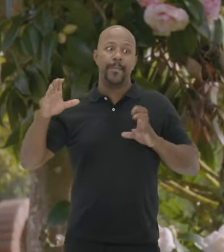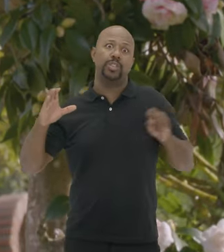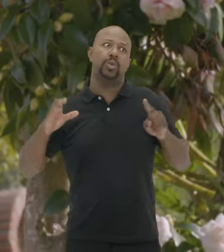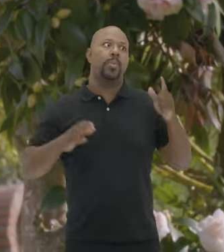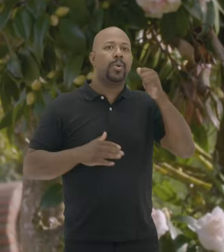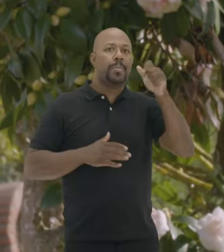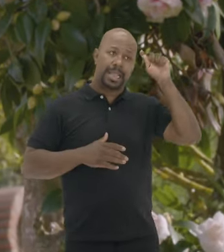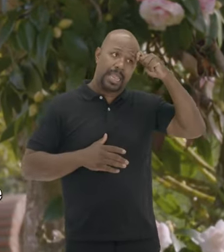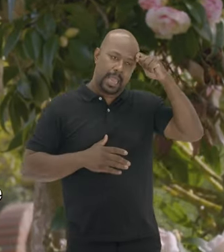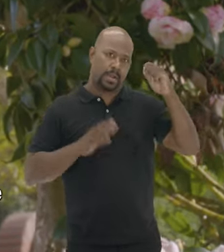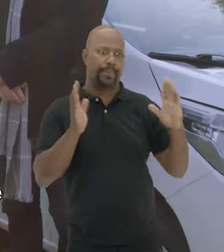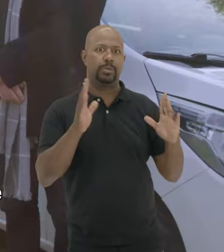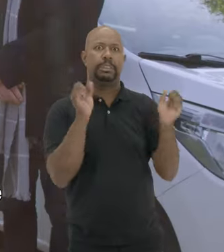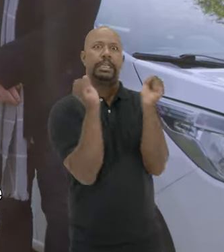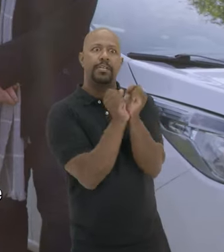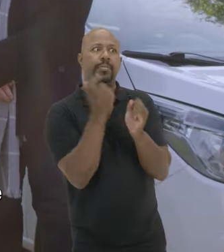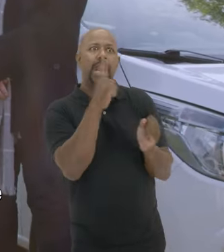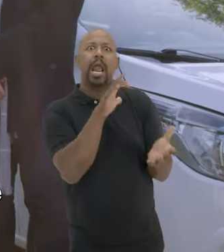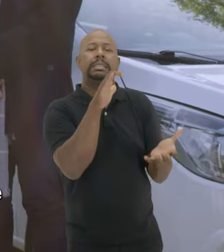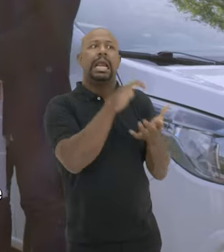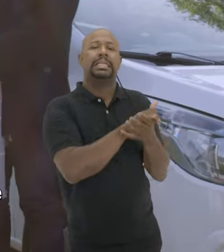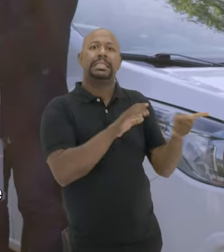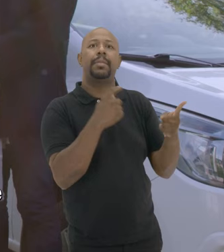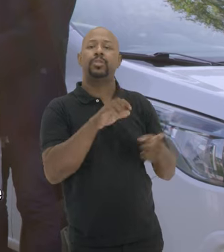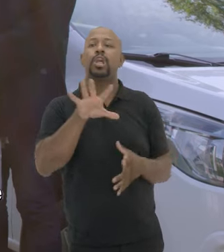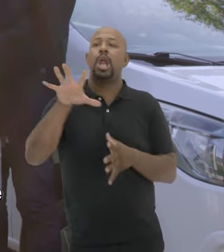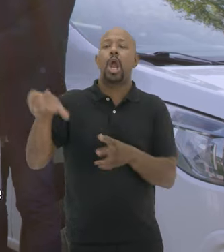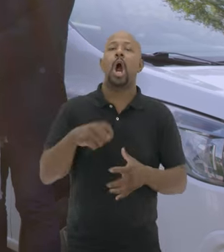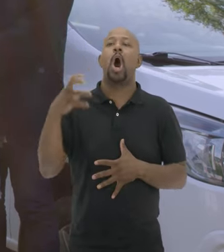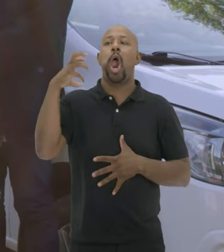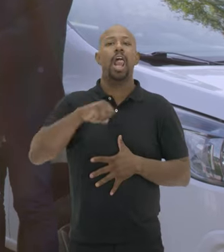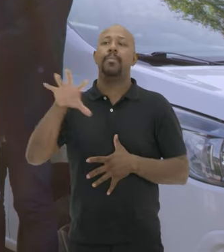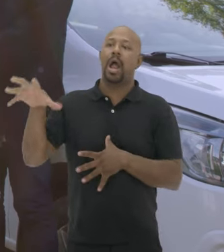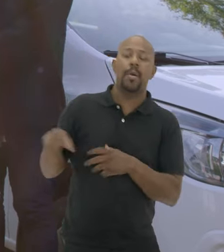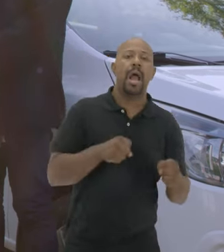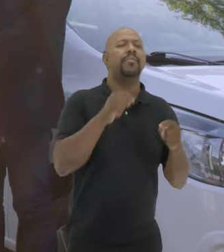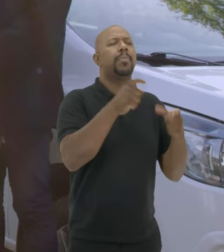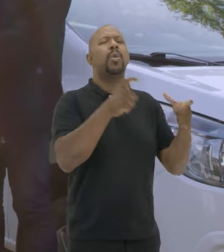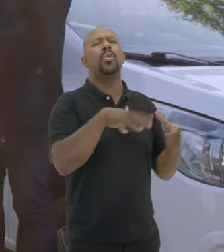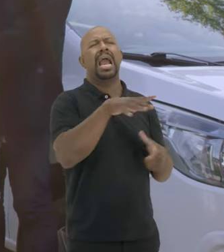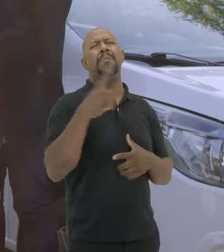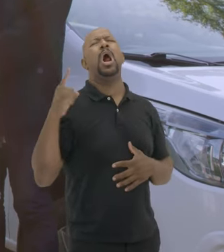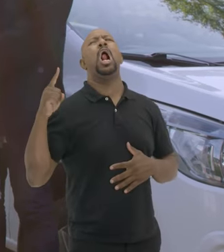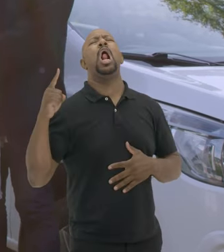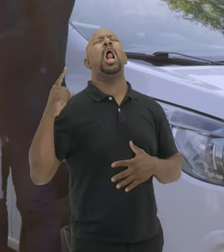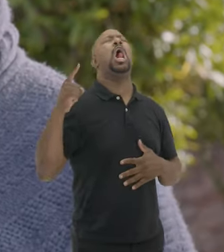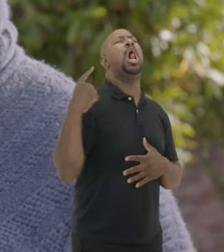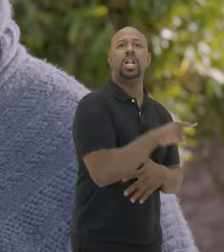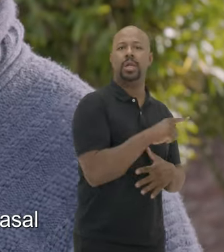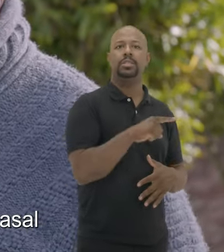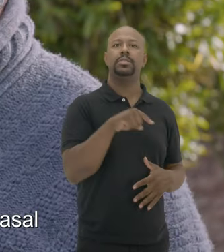problema sério para ele poder casar com a Maria Leite teve que roubar ela veio para um lugar